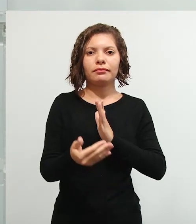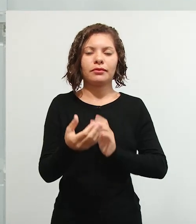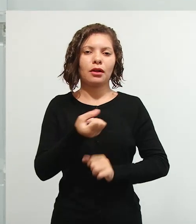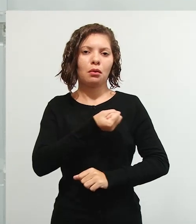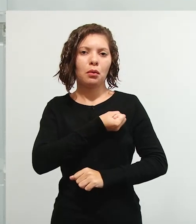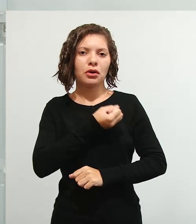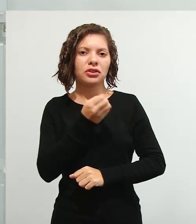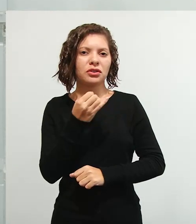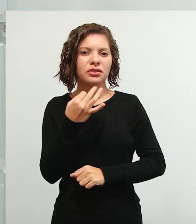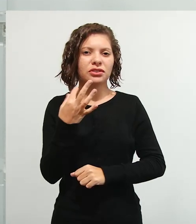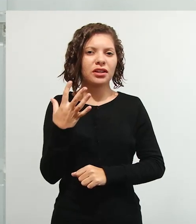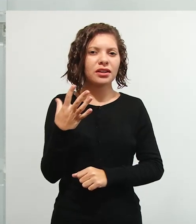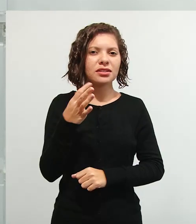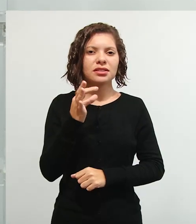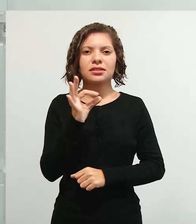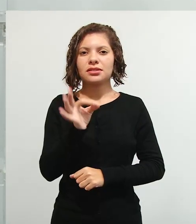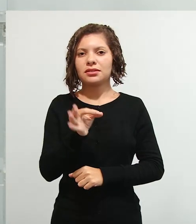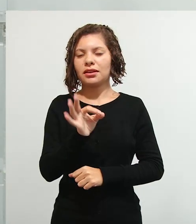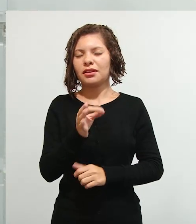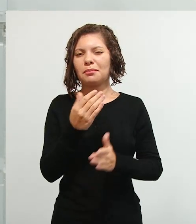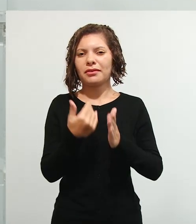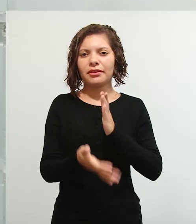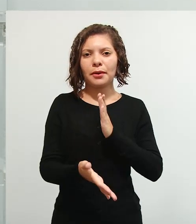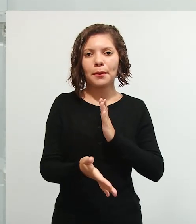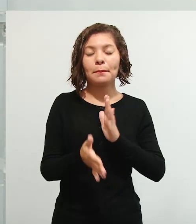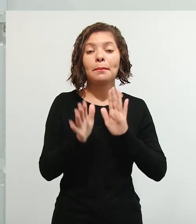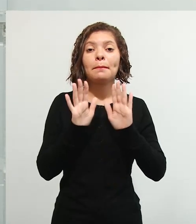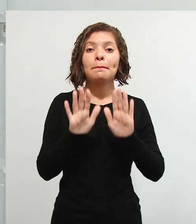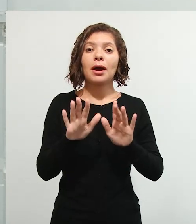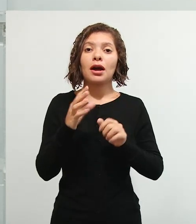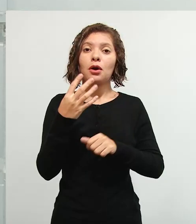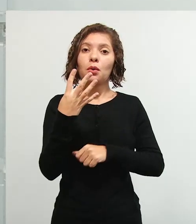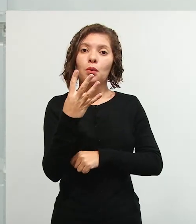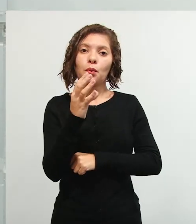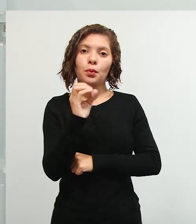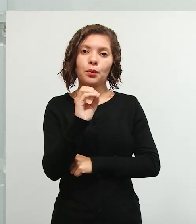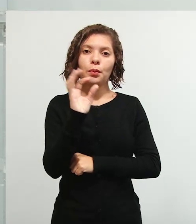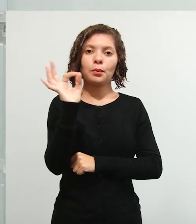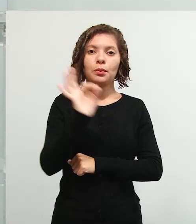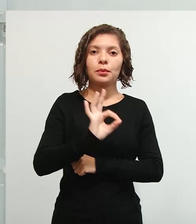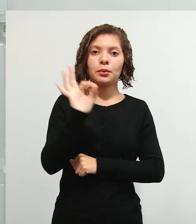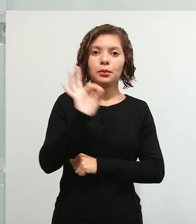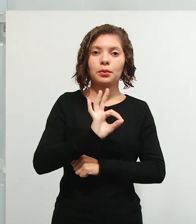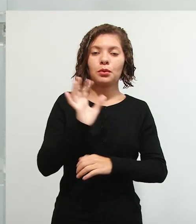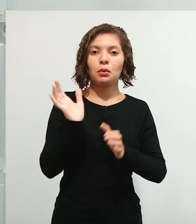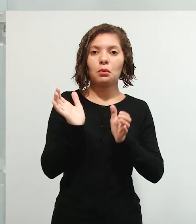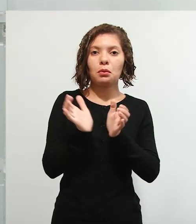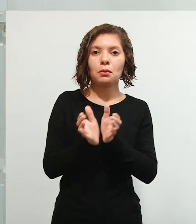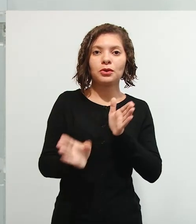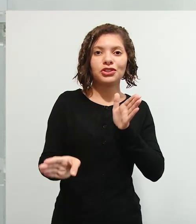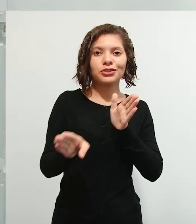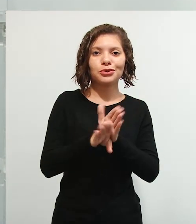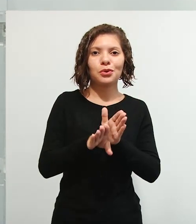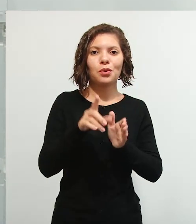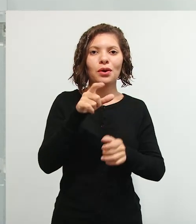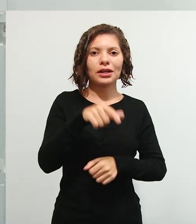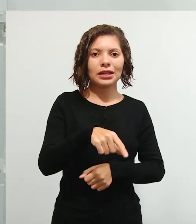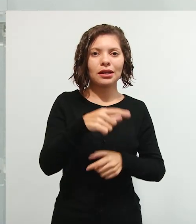Desse total, 40% de todo esse grupo, de todo esse agrupamento humano, chegou no